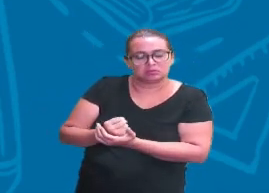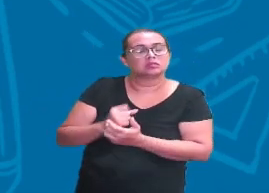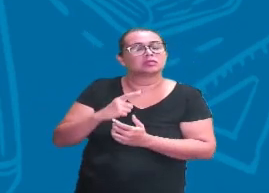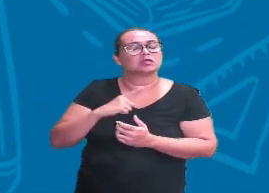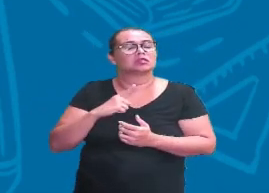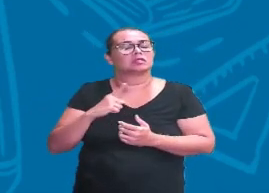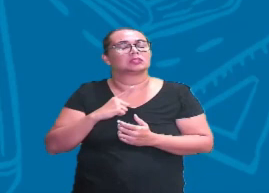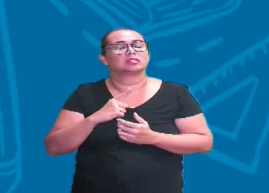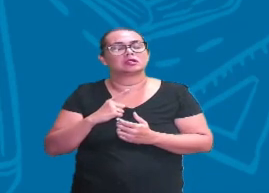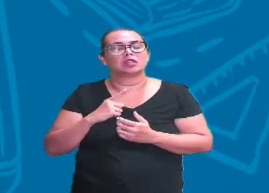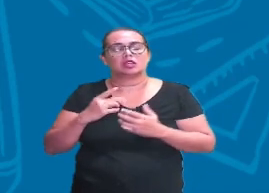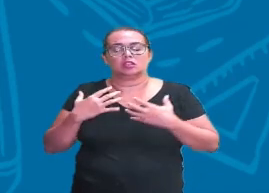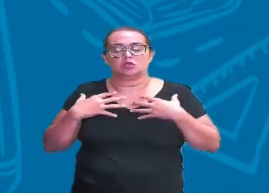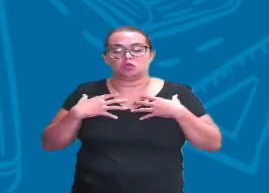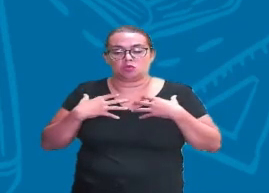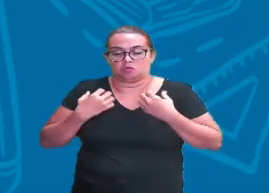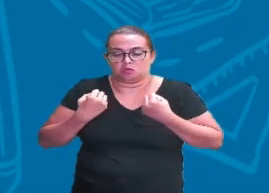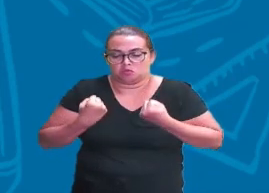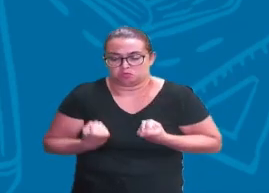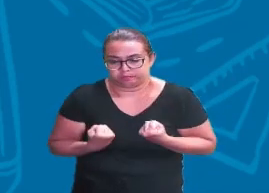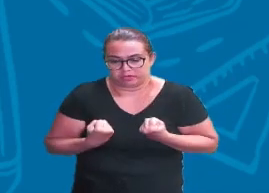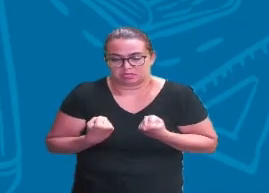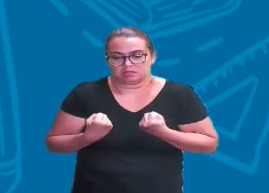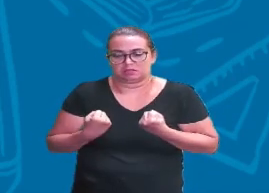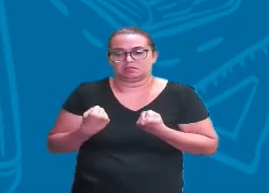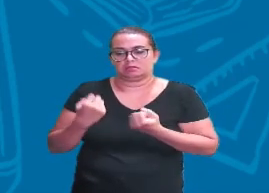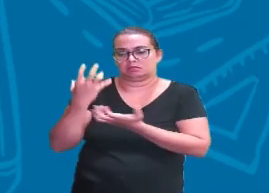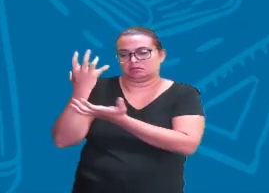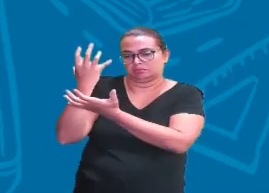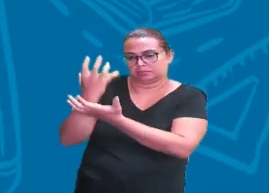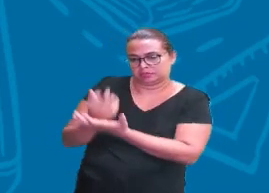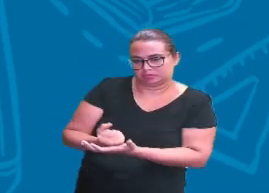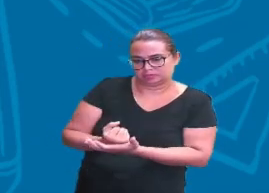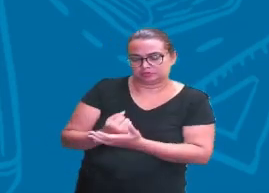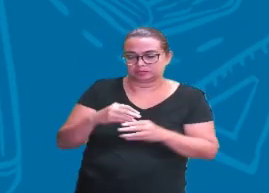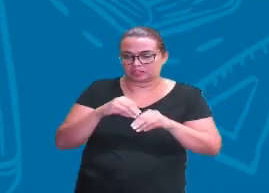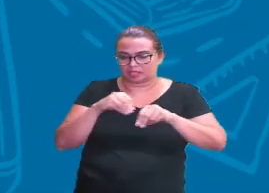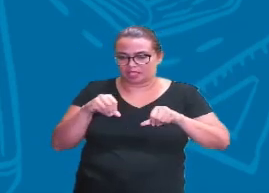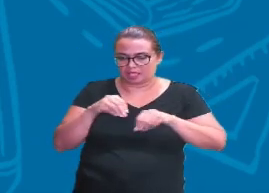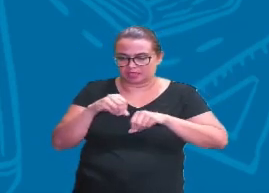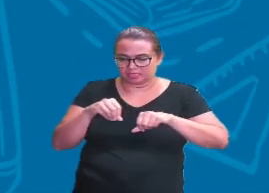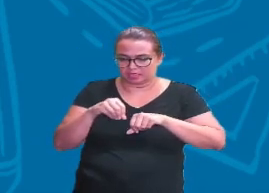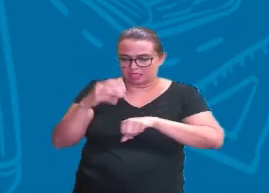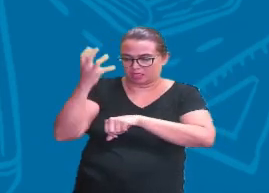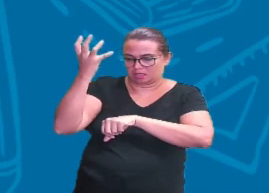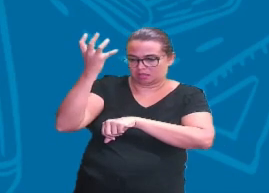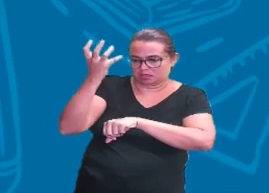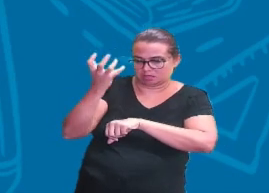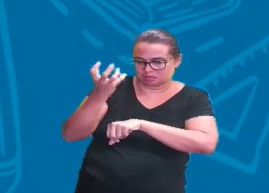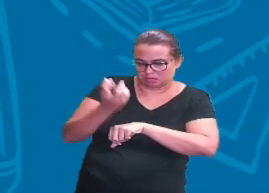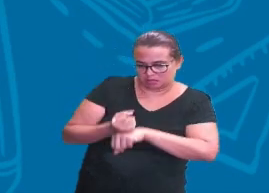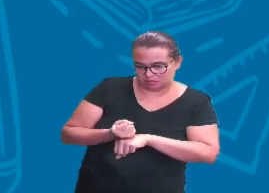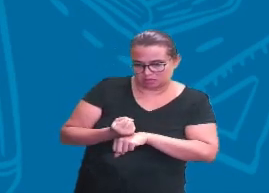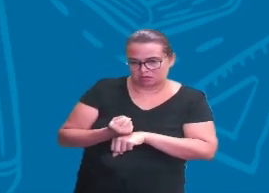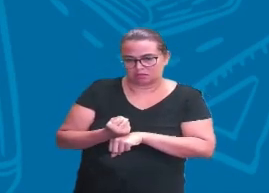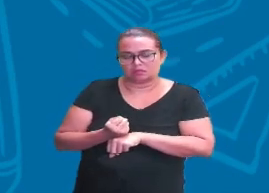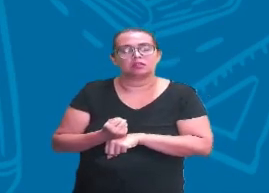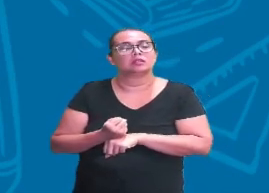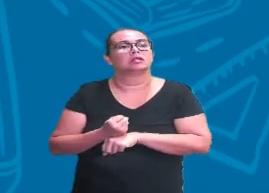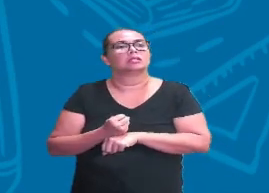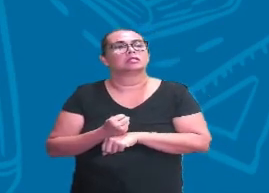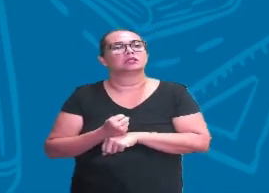do corpo atrai. Então assim, ó, a Terra está atraindo o seu corpo com a